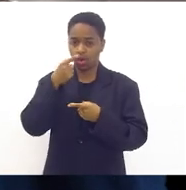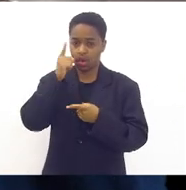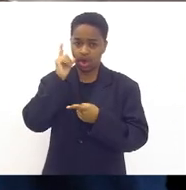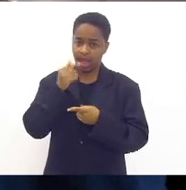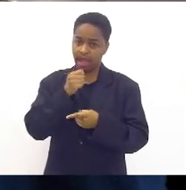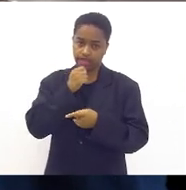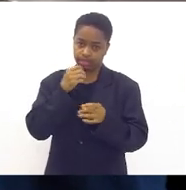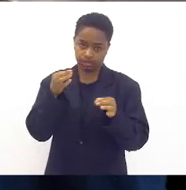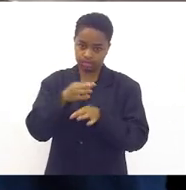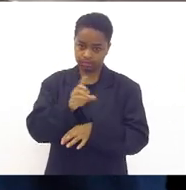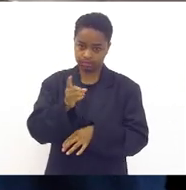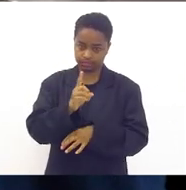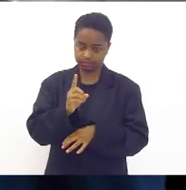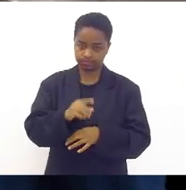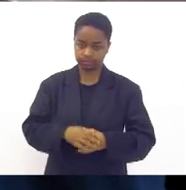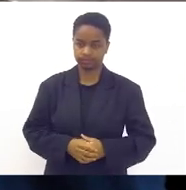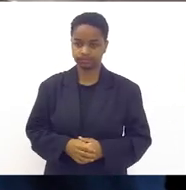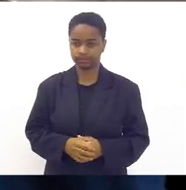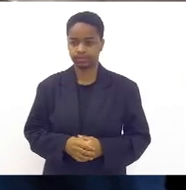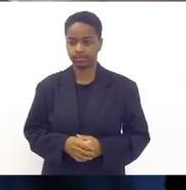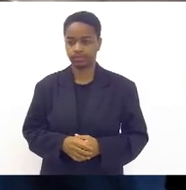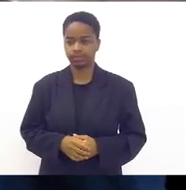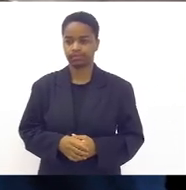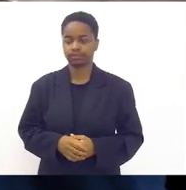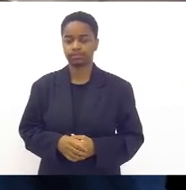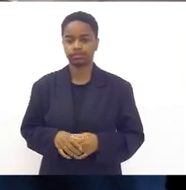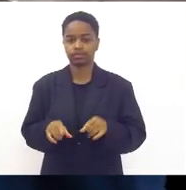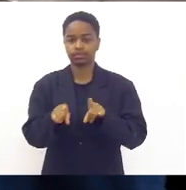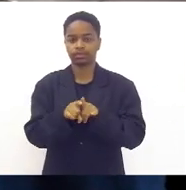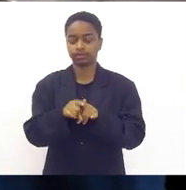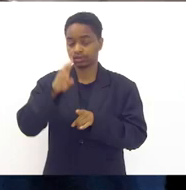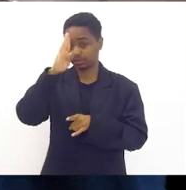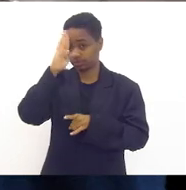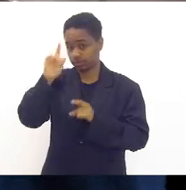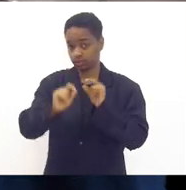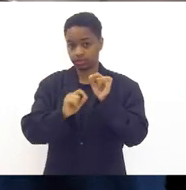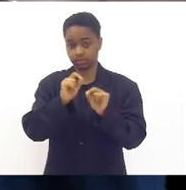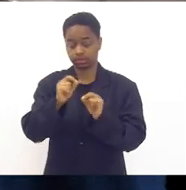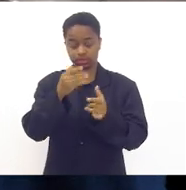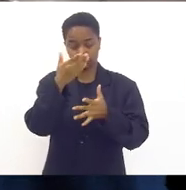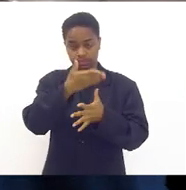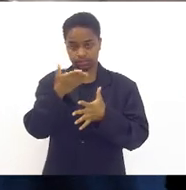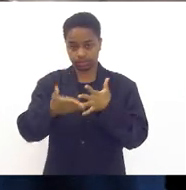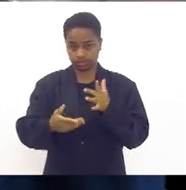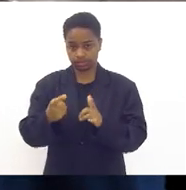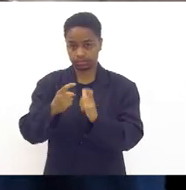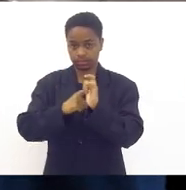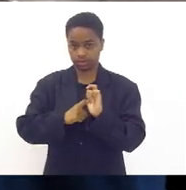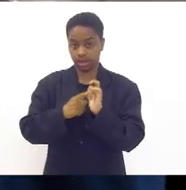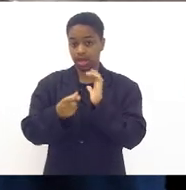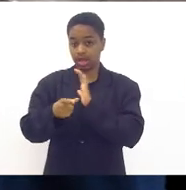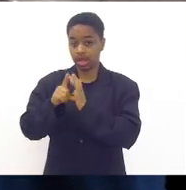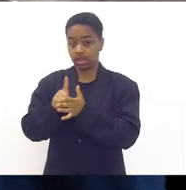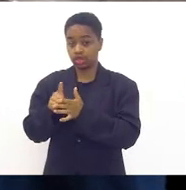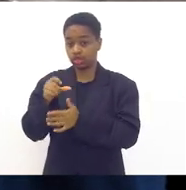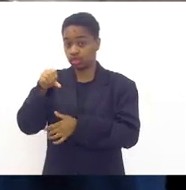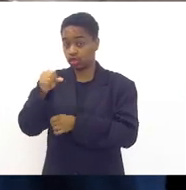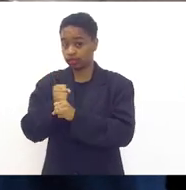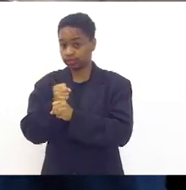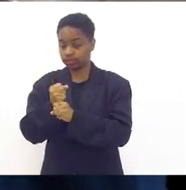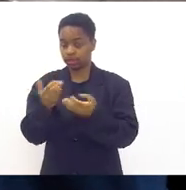tinha chegado. E que a grande novidade é que o parcelamento da dívida sair de 9 para 12